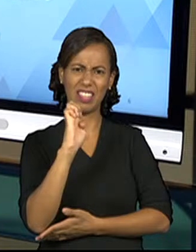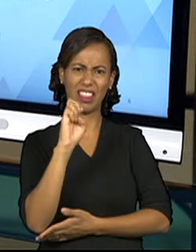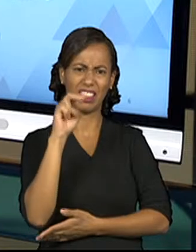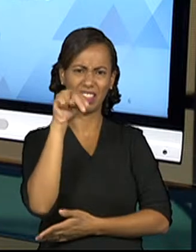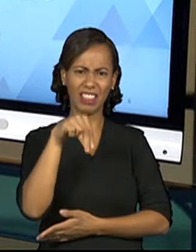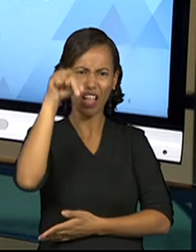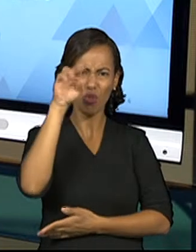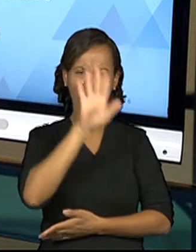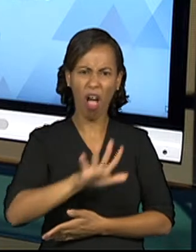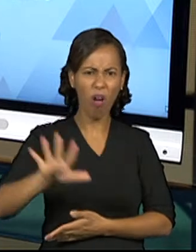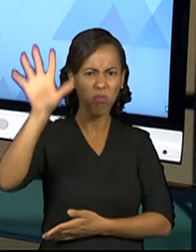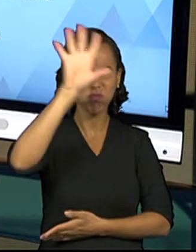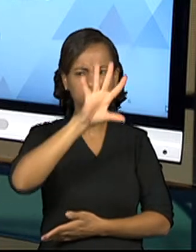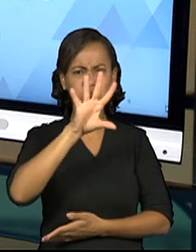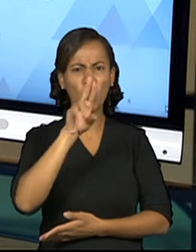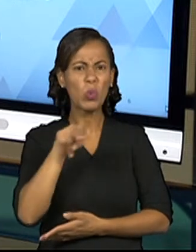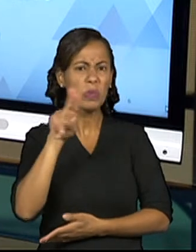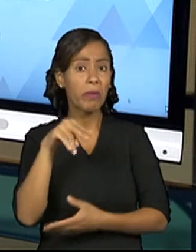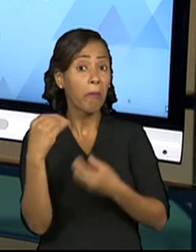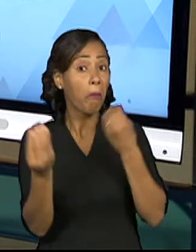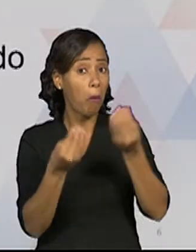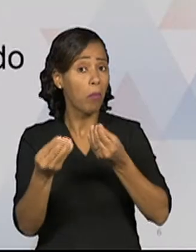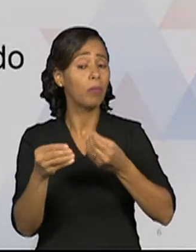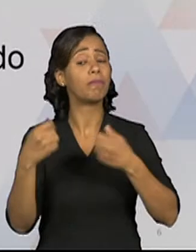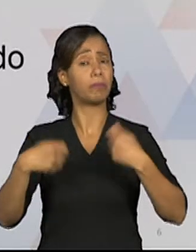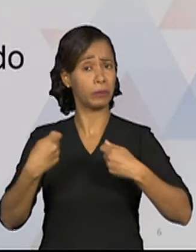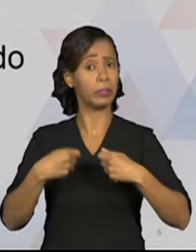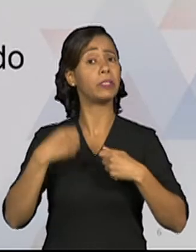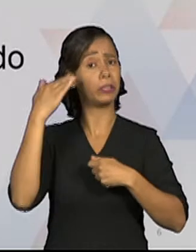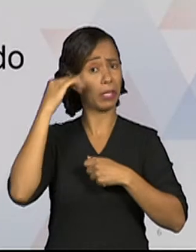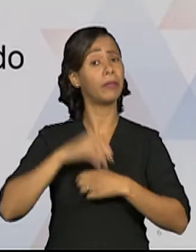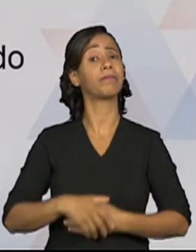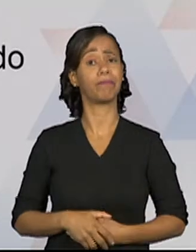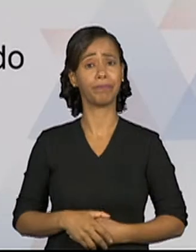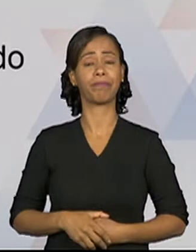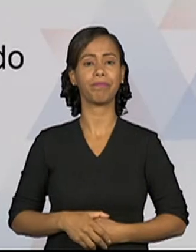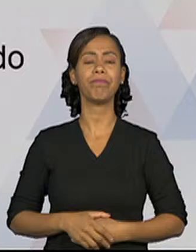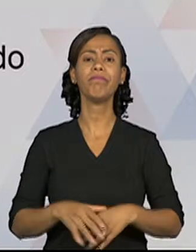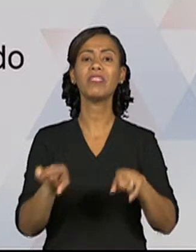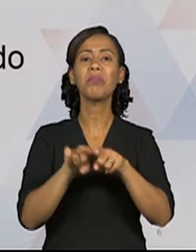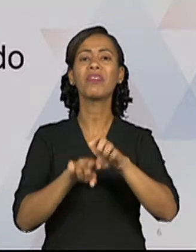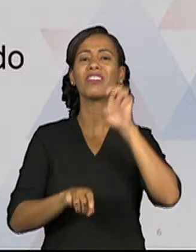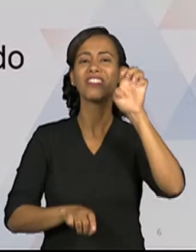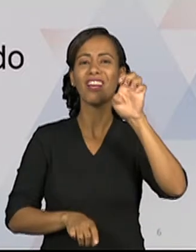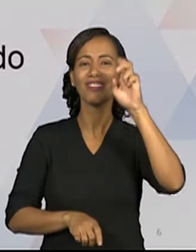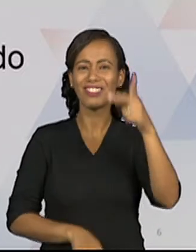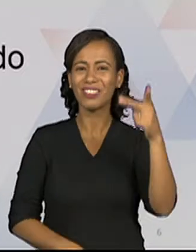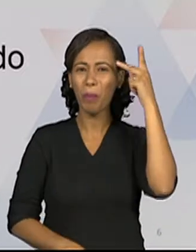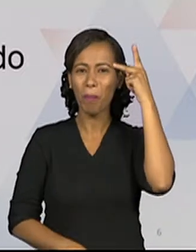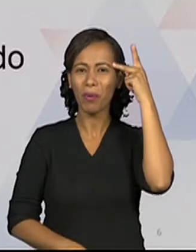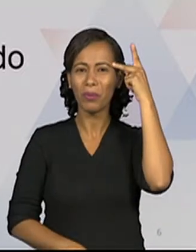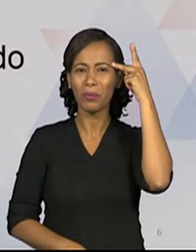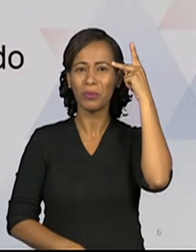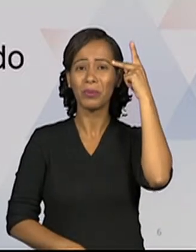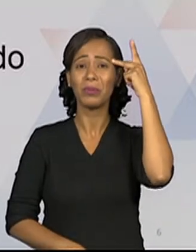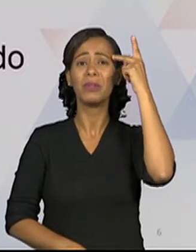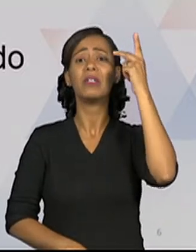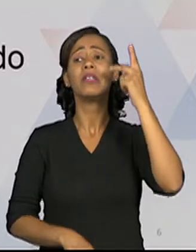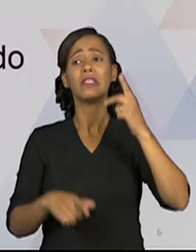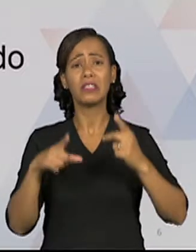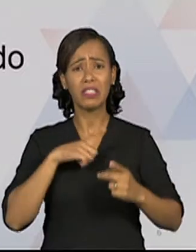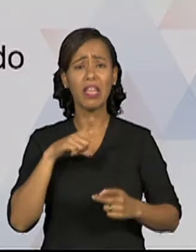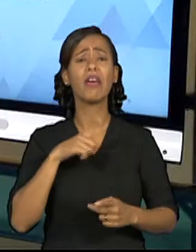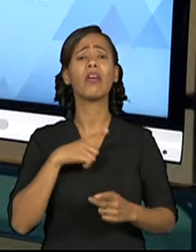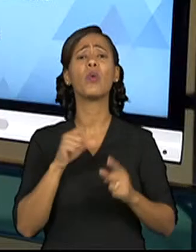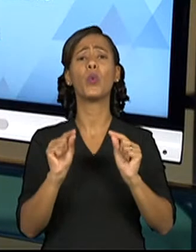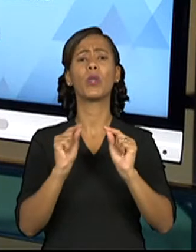aula. Em nível estadual, o Estado de São Paulo também tem um currículo. É claro que o currículo do Estado de São Paulo, ele